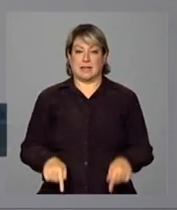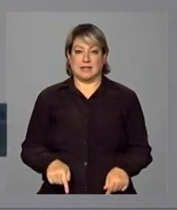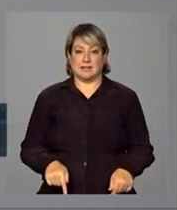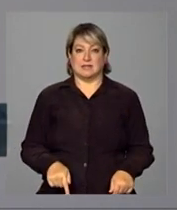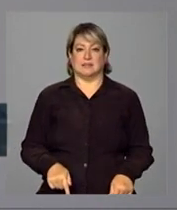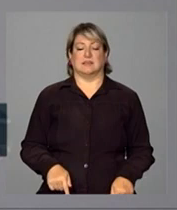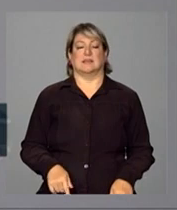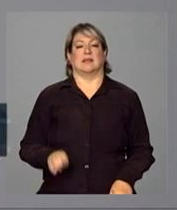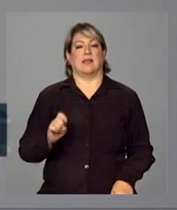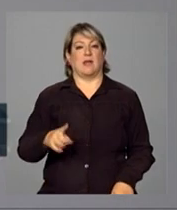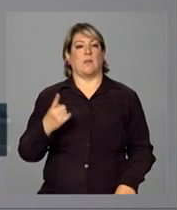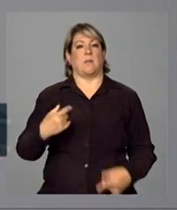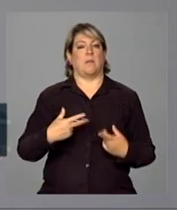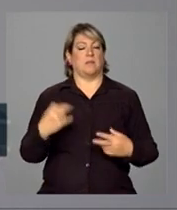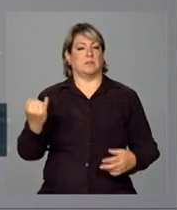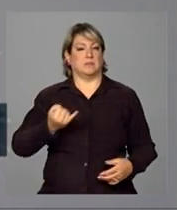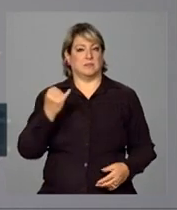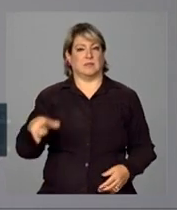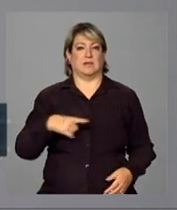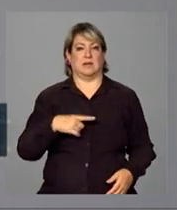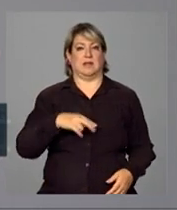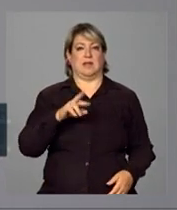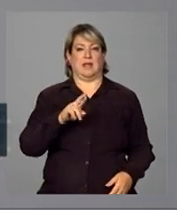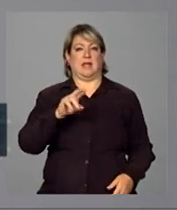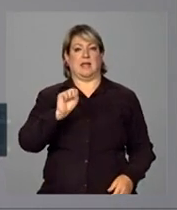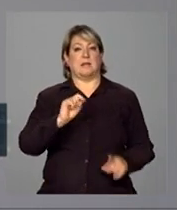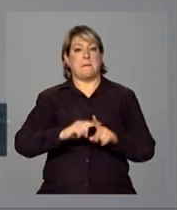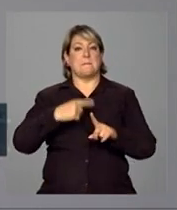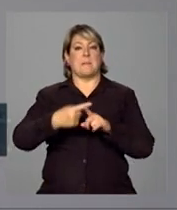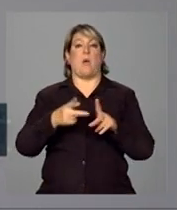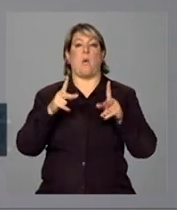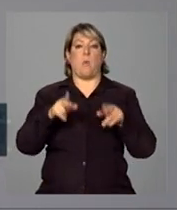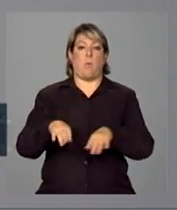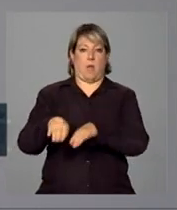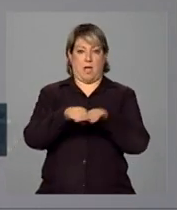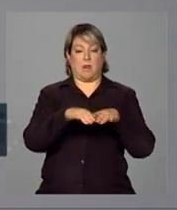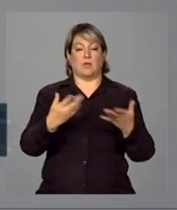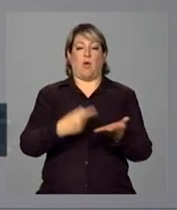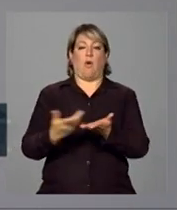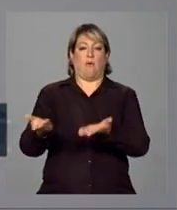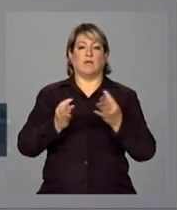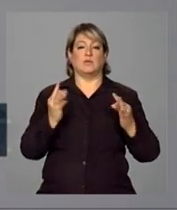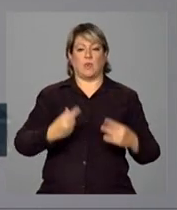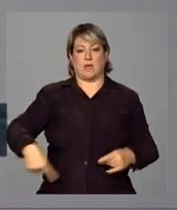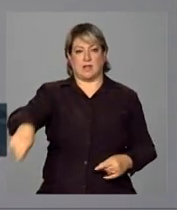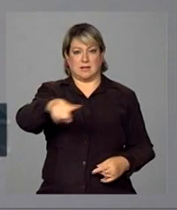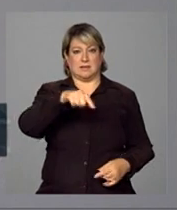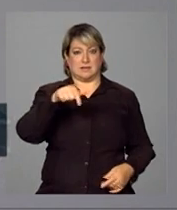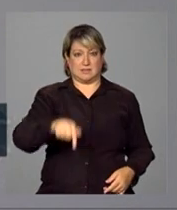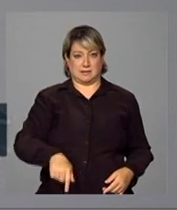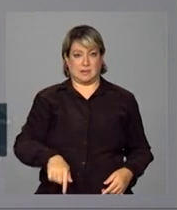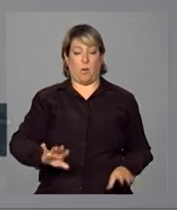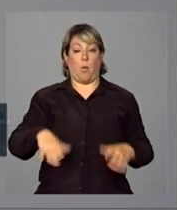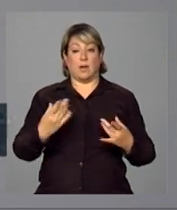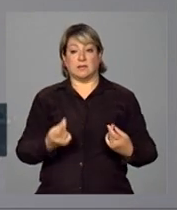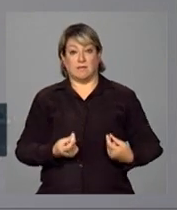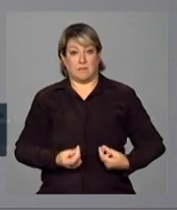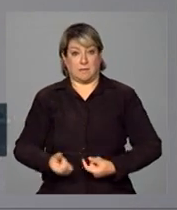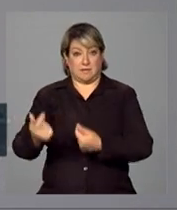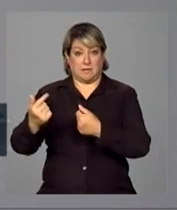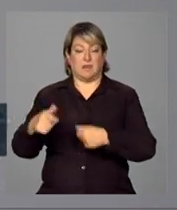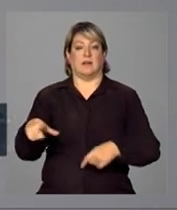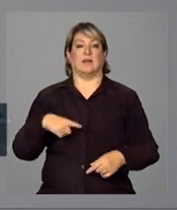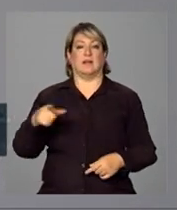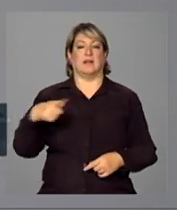uma marca na atuação do RS Mais Igual. Convido a todos aqui presentes na saída para passar no